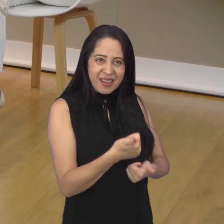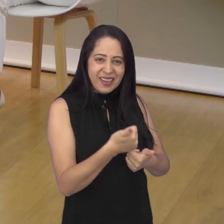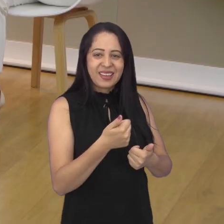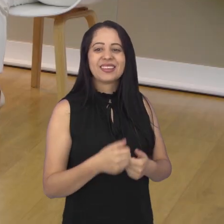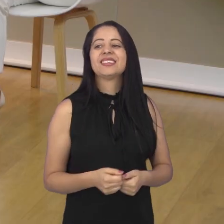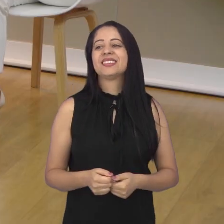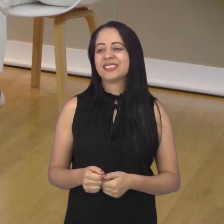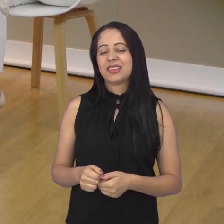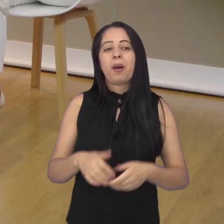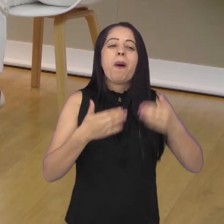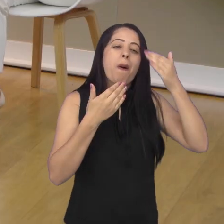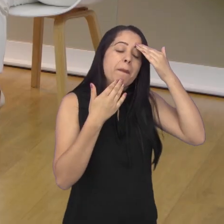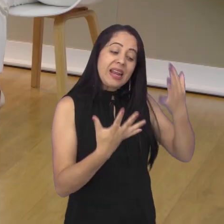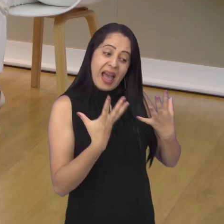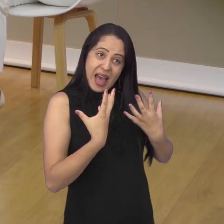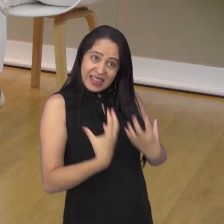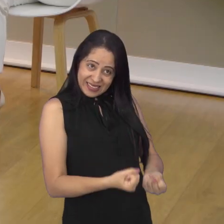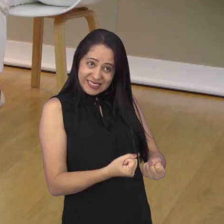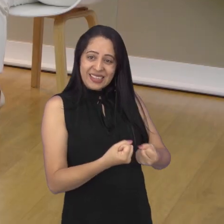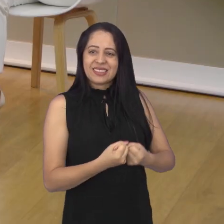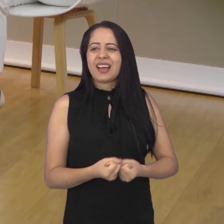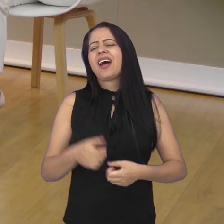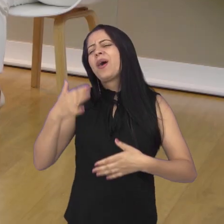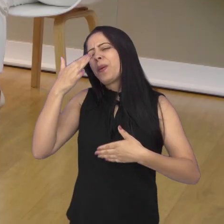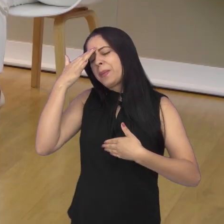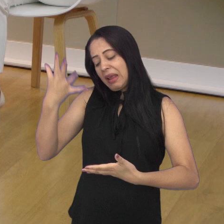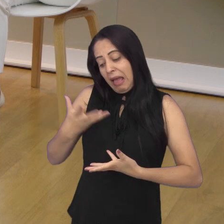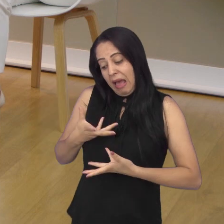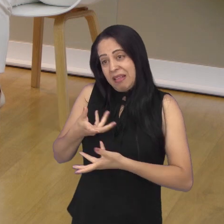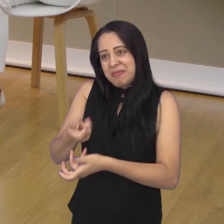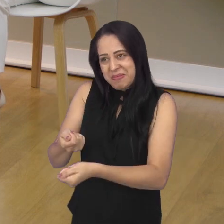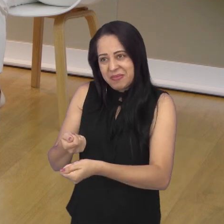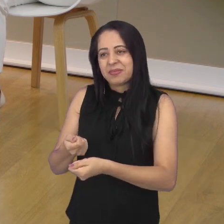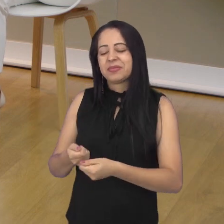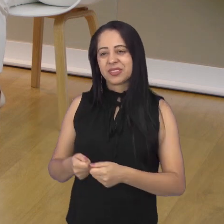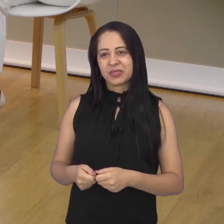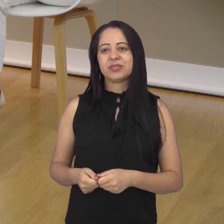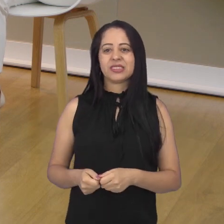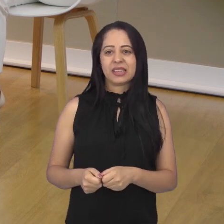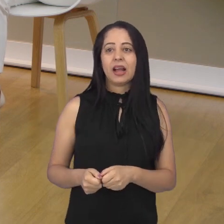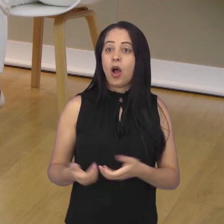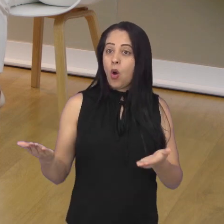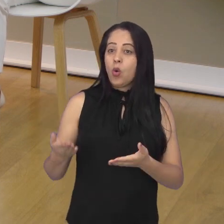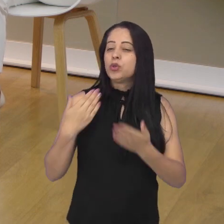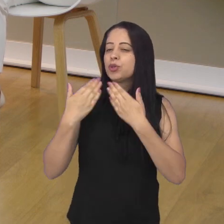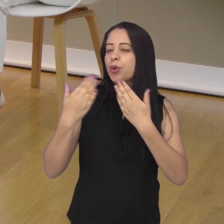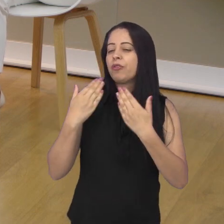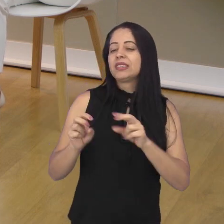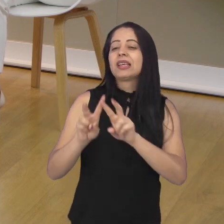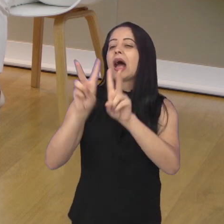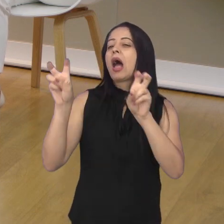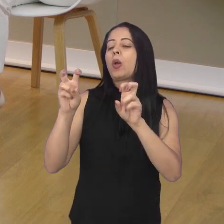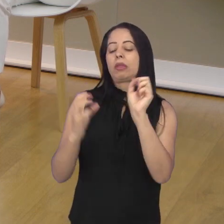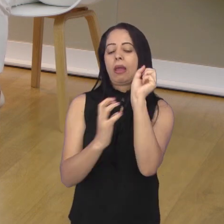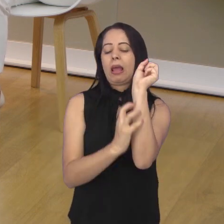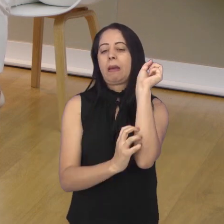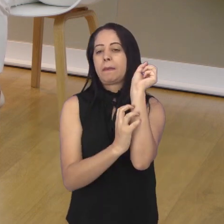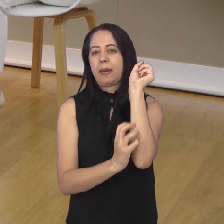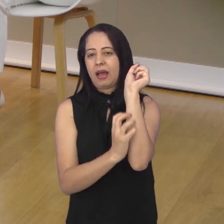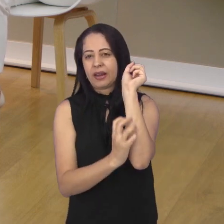bem? Muito obrigada, aceitou o nosso convite. Obrigada a vocês por me convidar e para a gente falar um pouquinho sobre alergias,